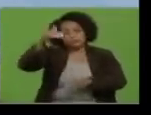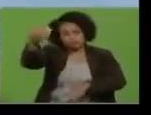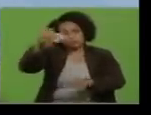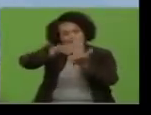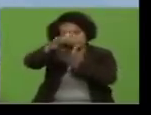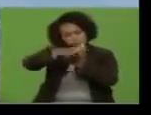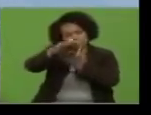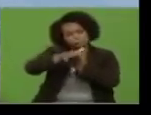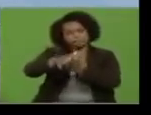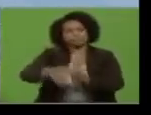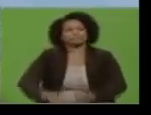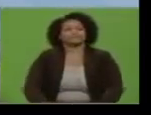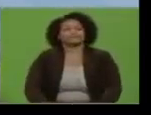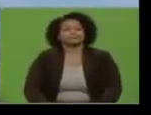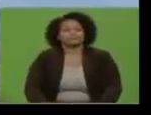definidas.